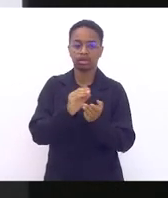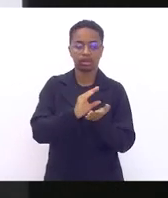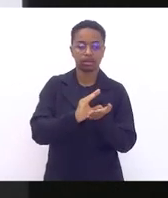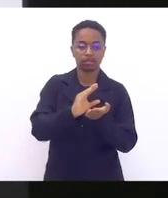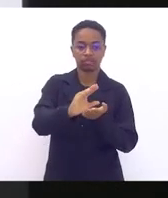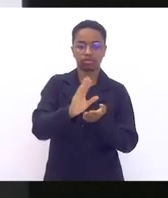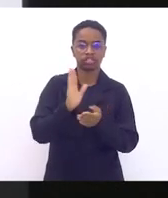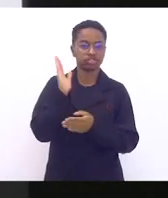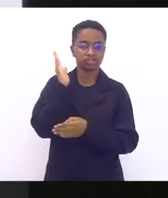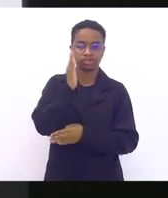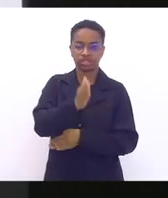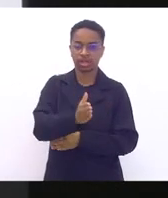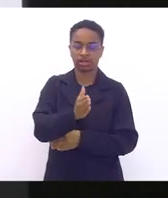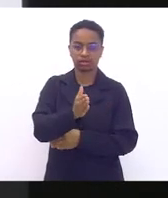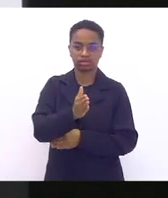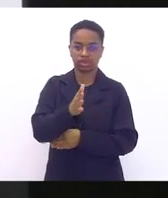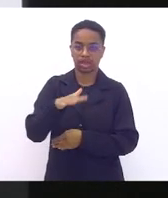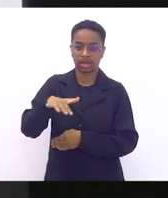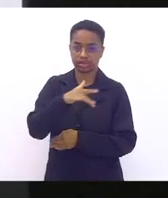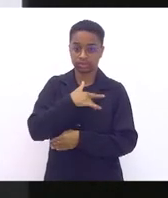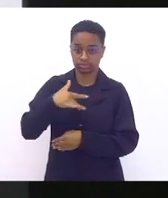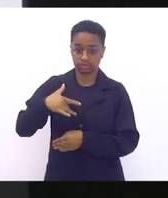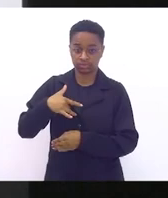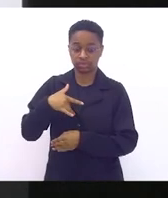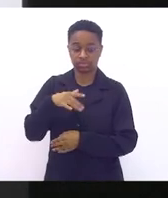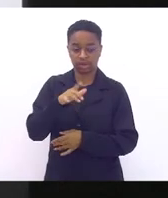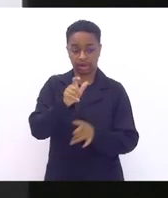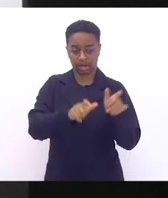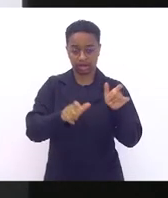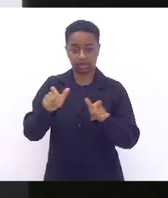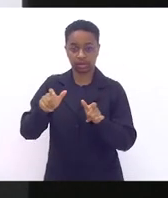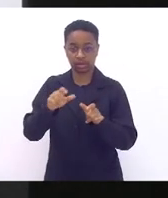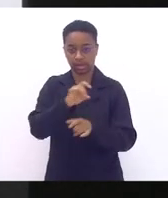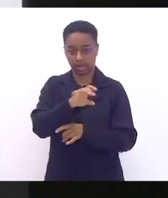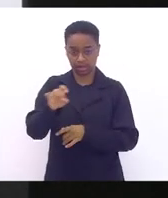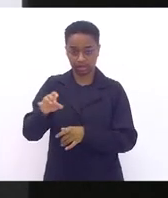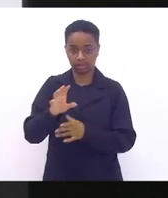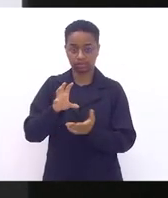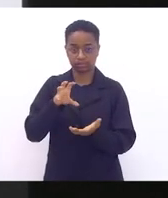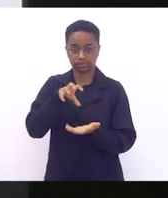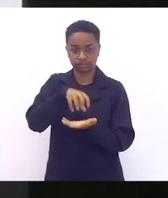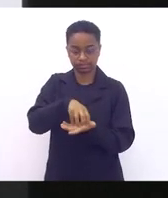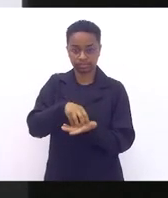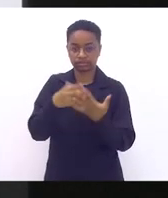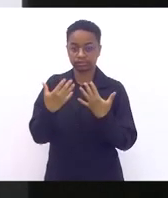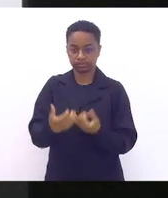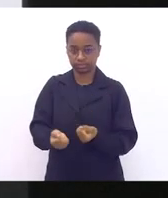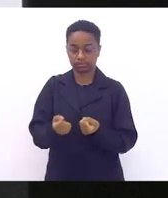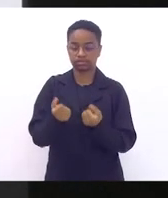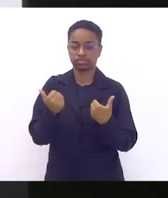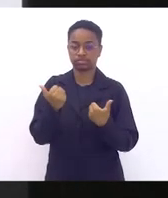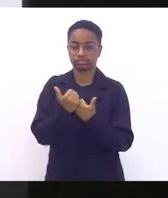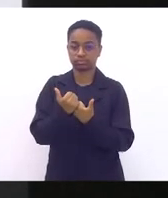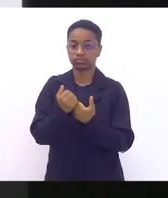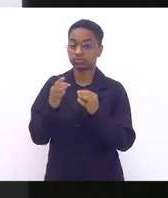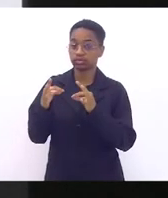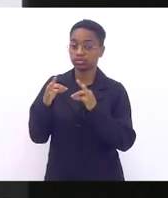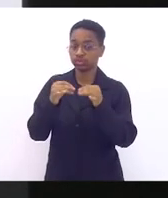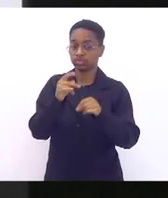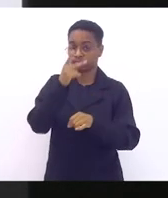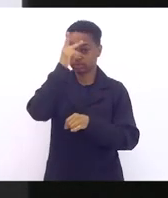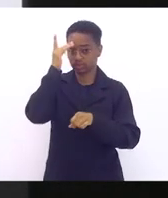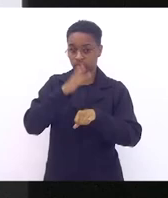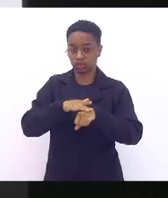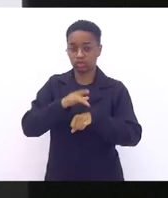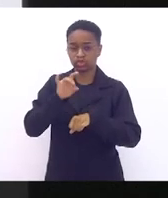fundos municipais de saúde receberam o auxílio. Esse auxílio é destinado a todos os doentes com tuberculose, não só de um